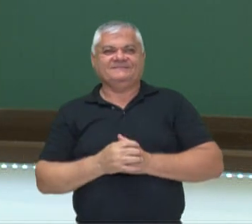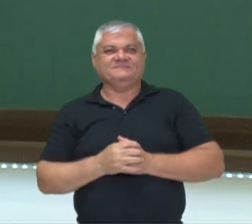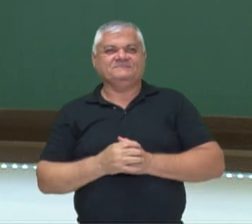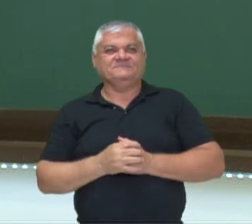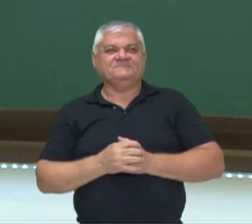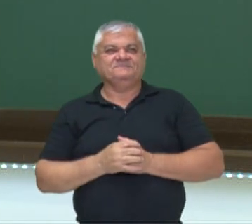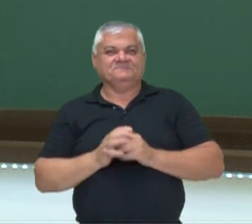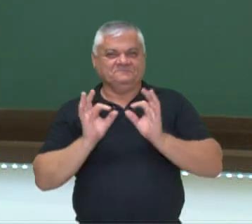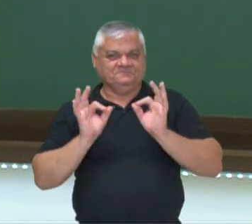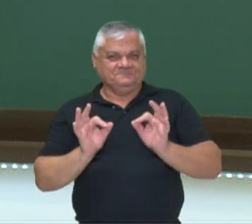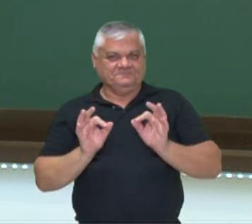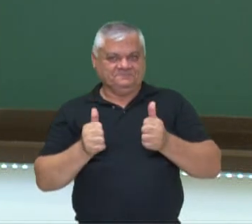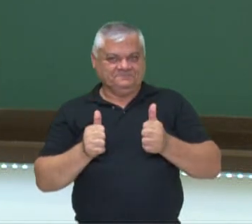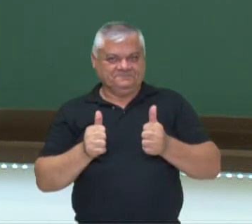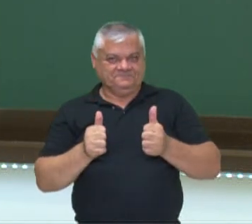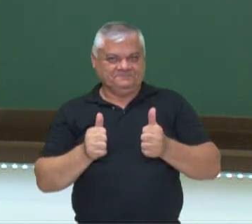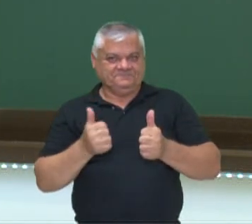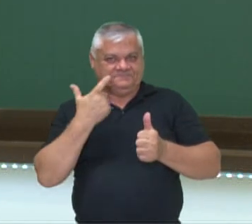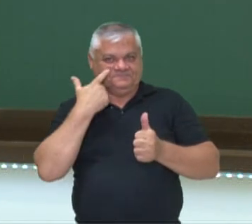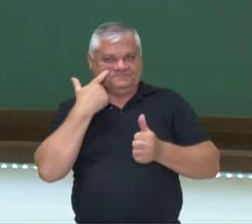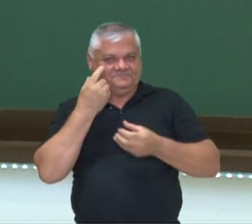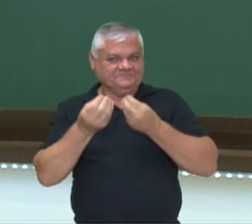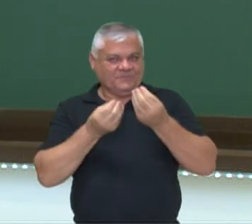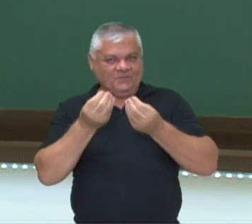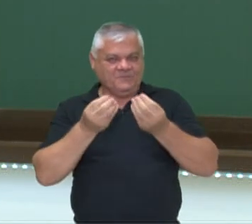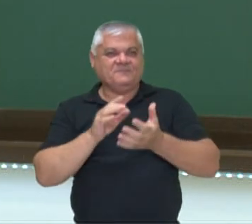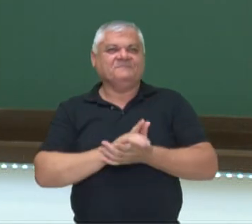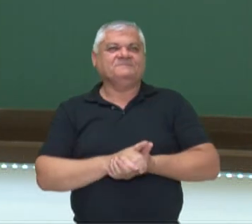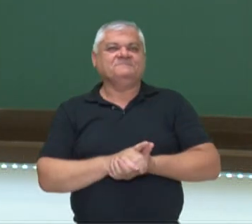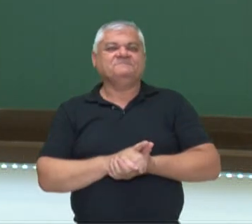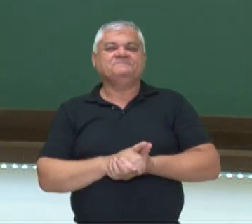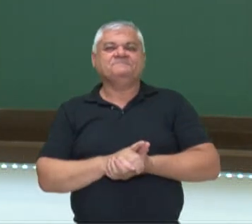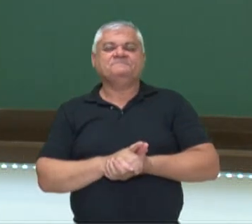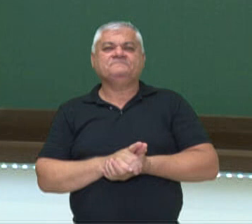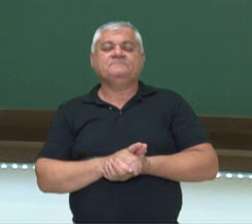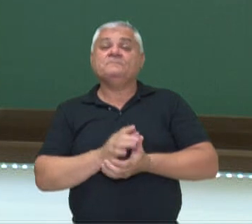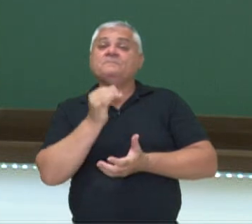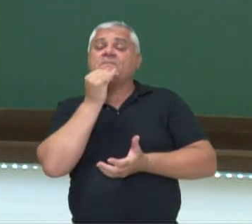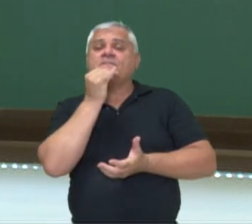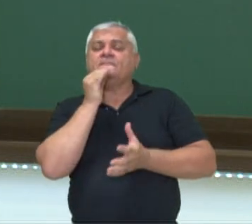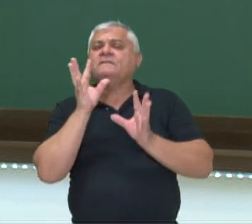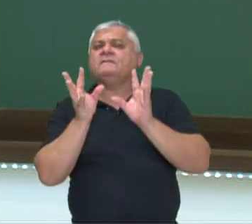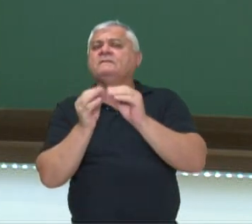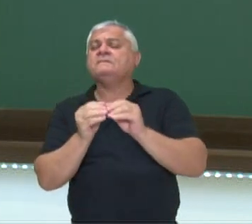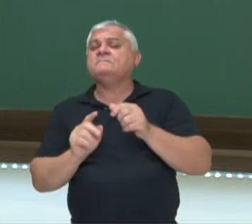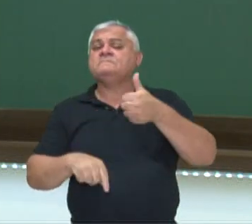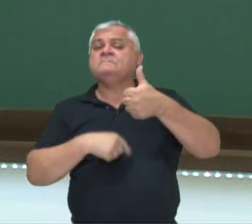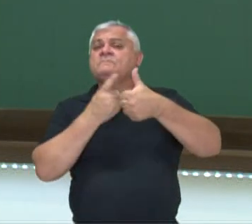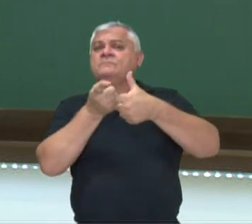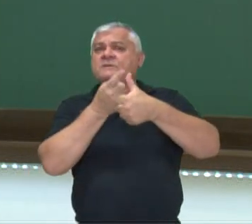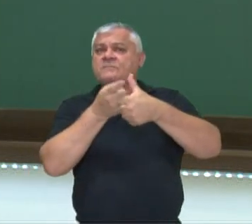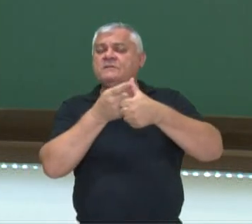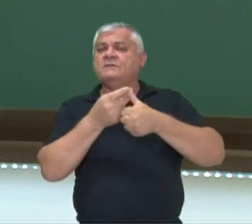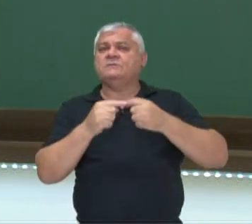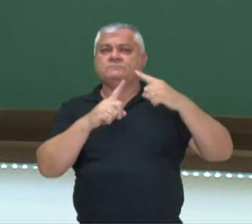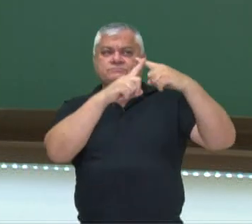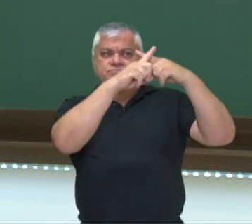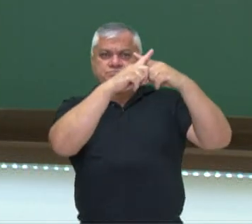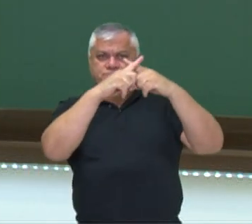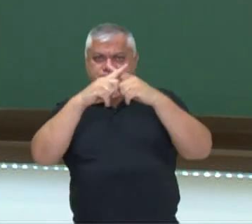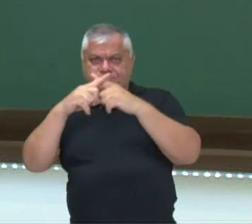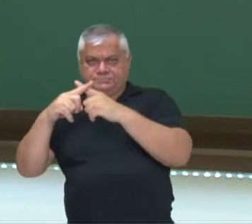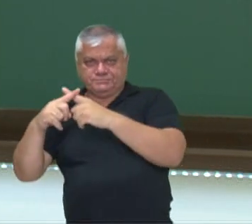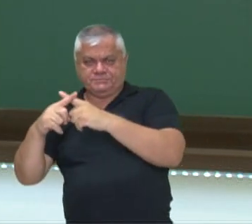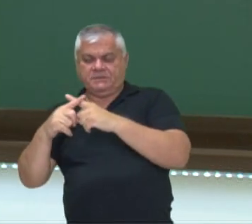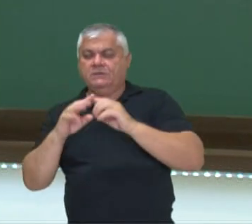Então, está aqui a nossa regrinha. Vamos formular essa regra? Qual que é a conclusão? Primeiro passo, nós vamos multiplicar os números